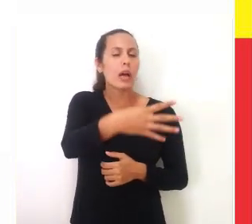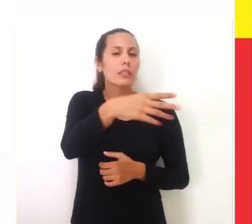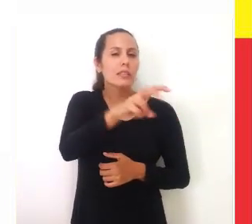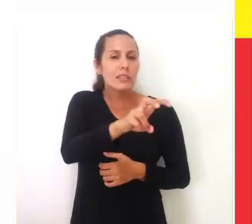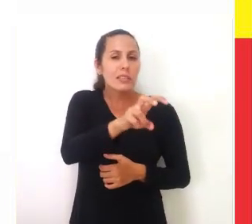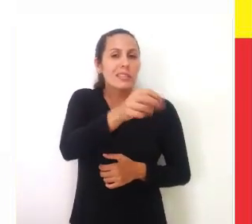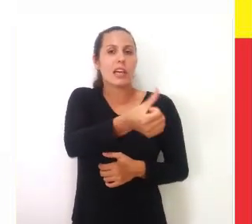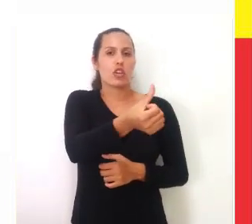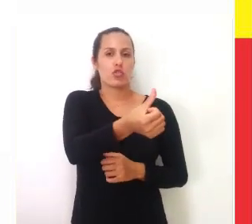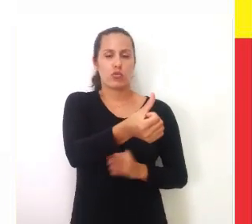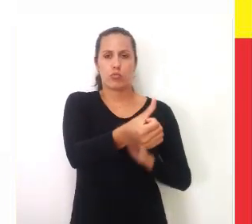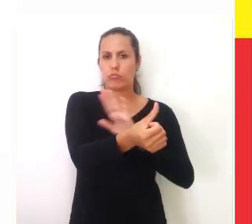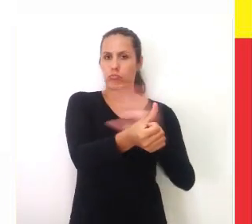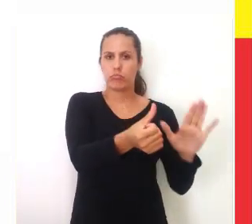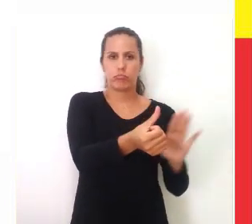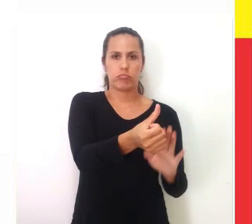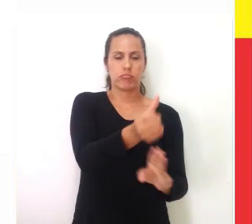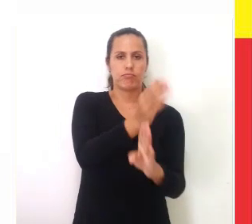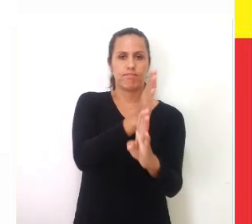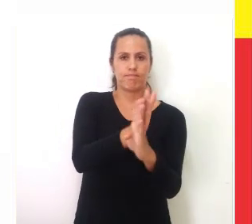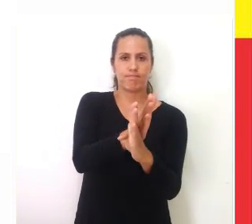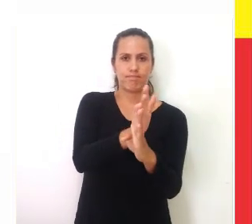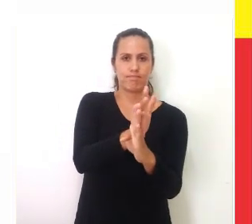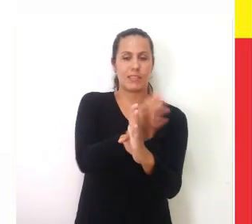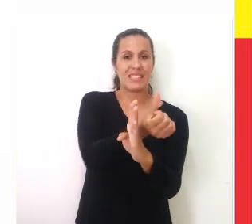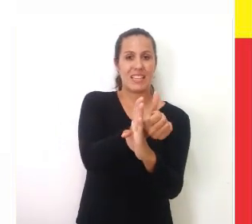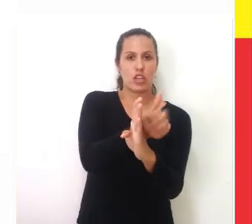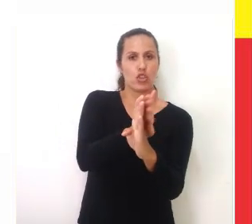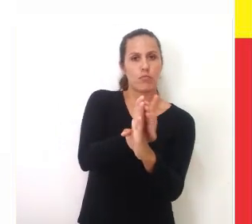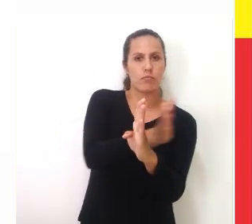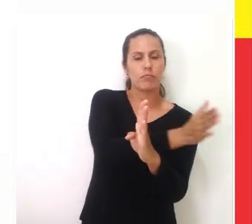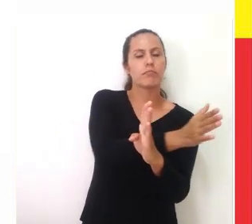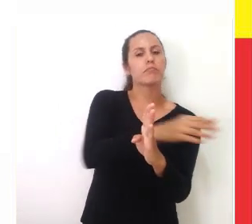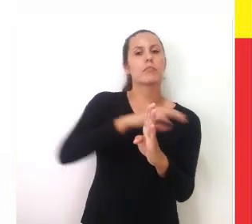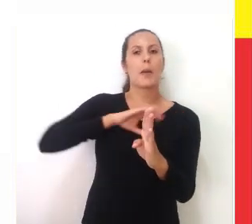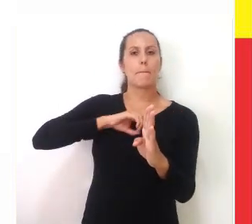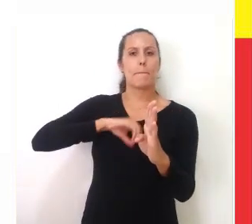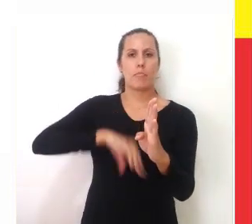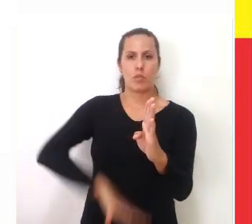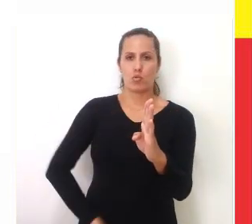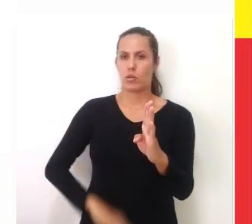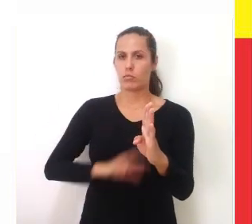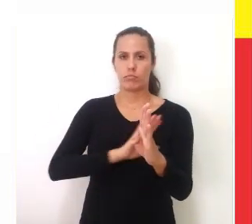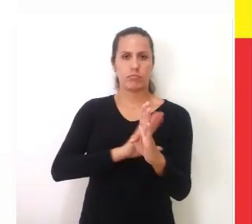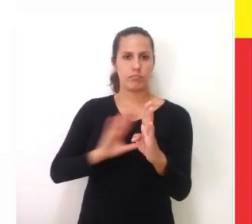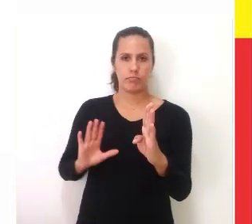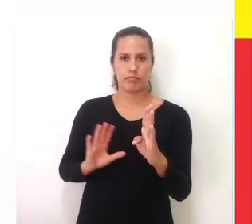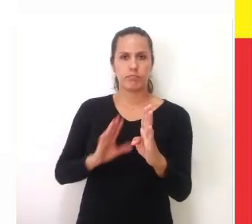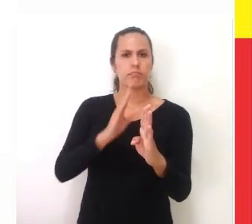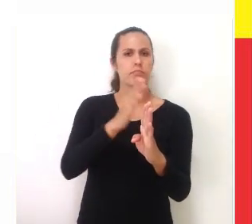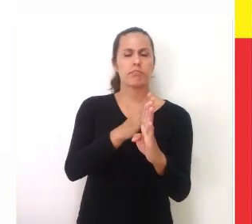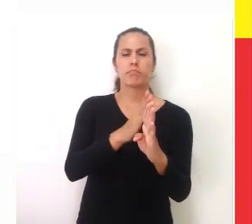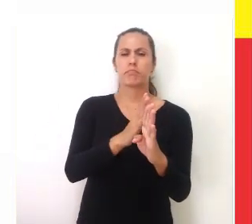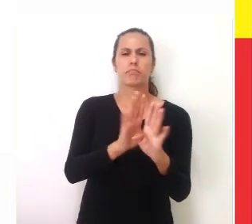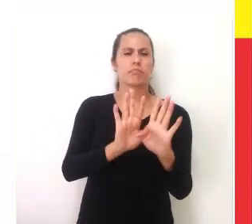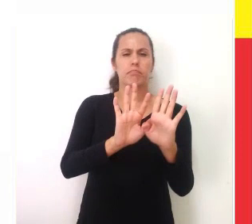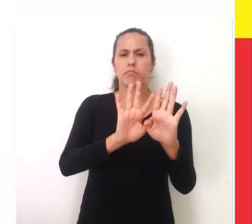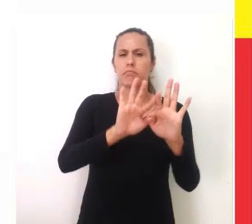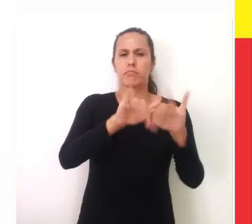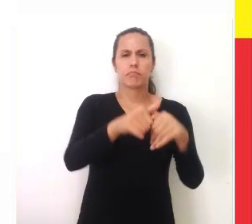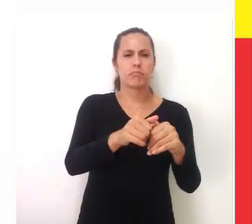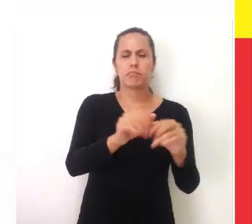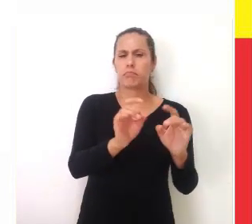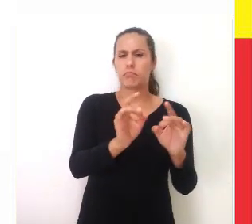dia 4, dia 5 e dia 6. Dantas está menstruada. Encerrou